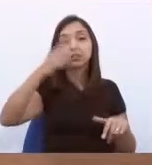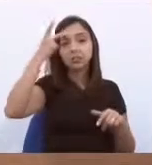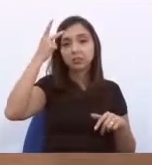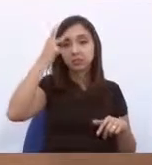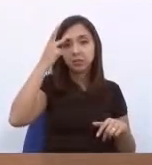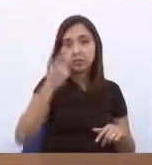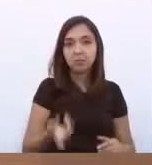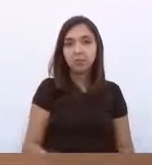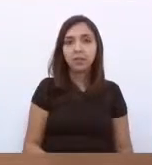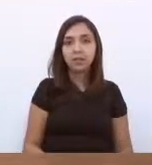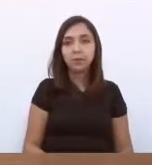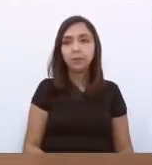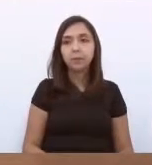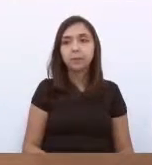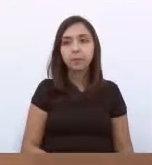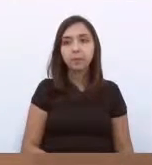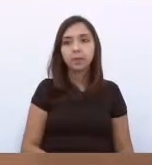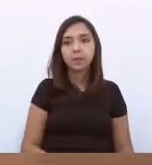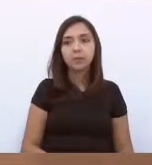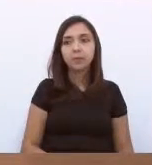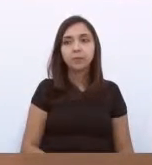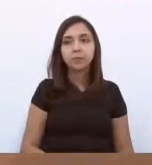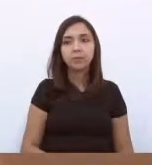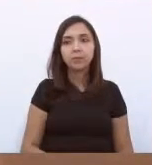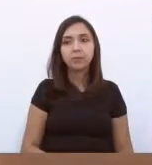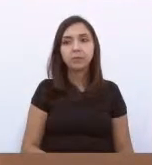do cacete que o PSDB